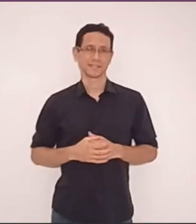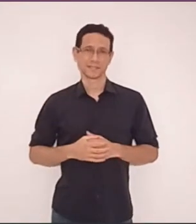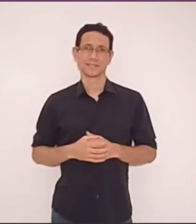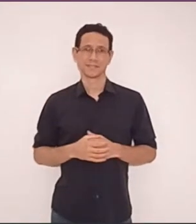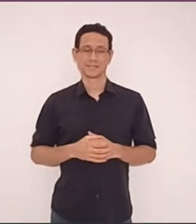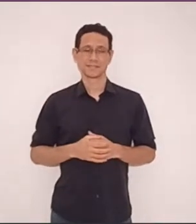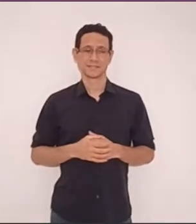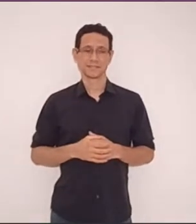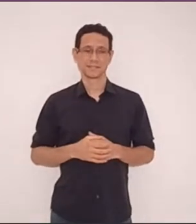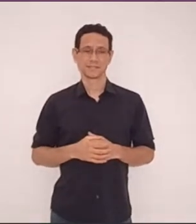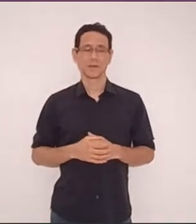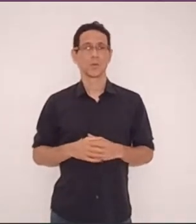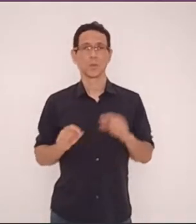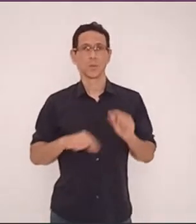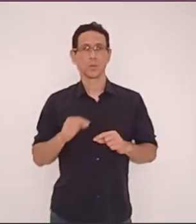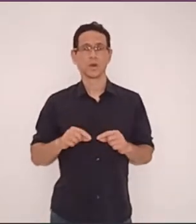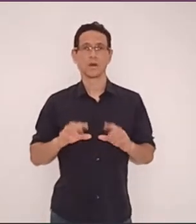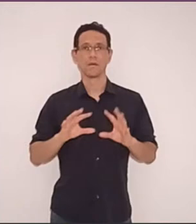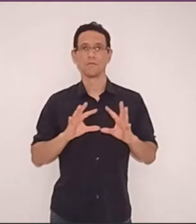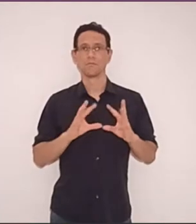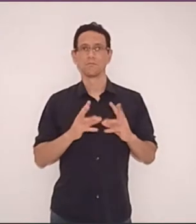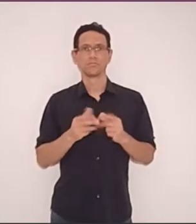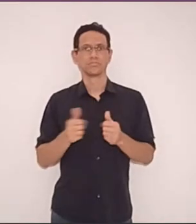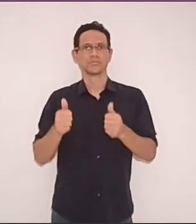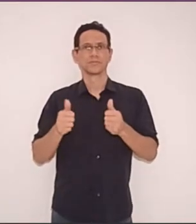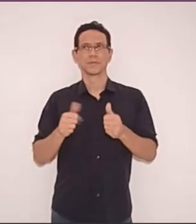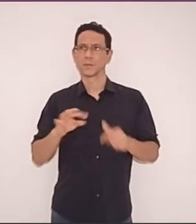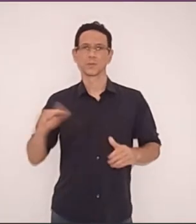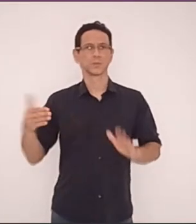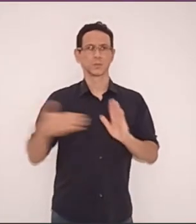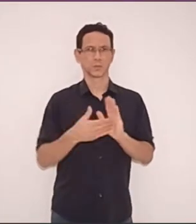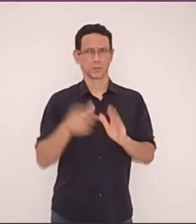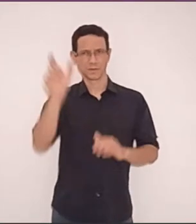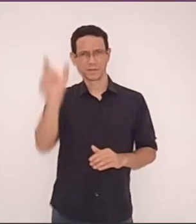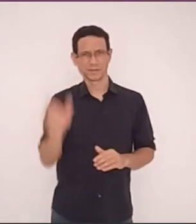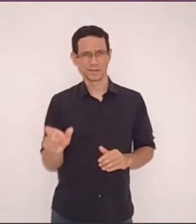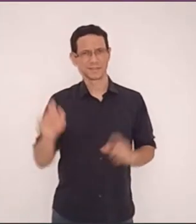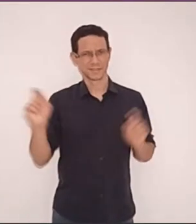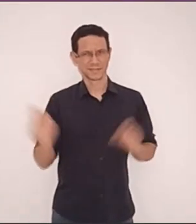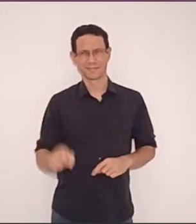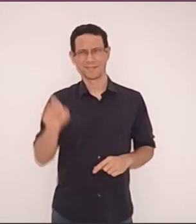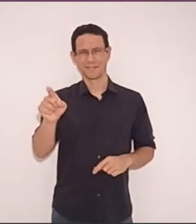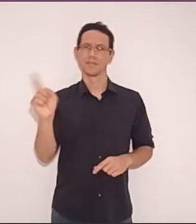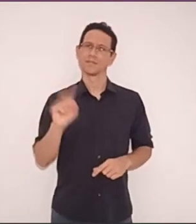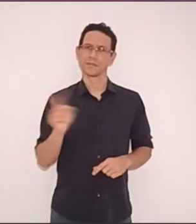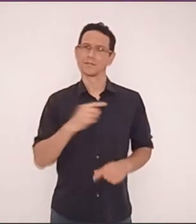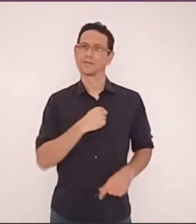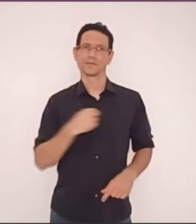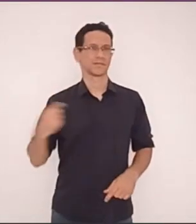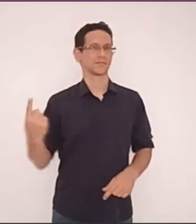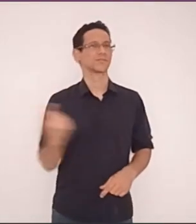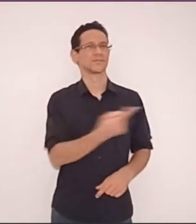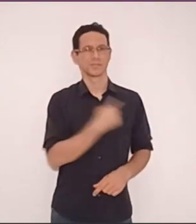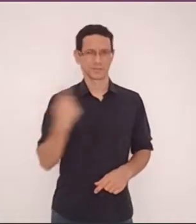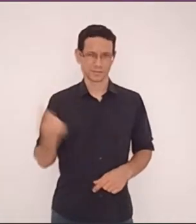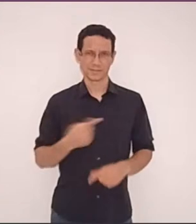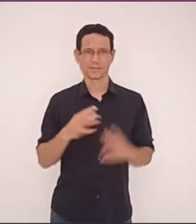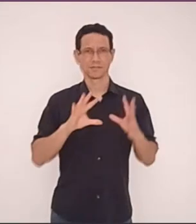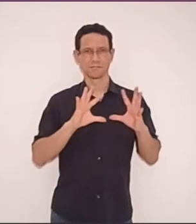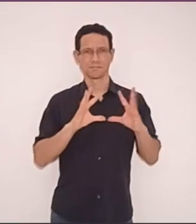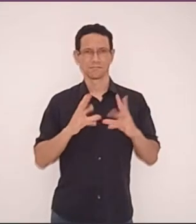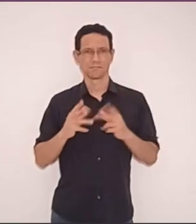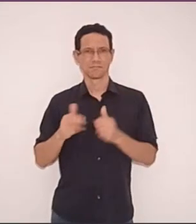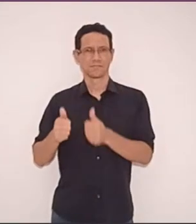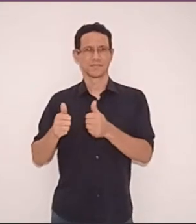os idade limite para resolver todos os problemas não mas não tem que resolver os problemas o São